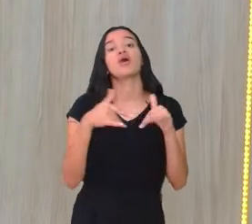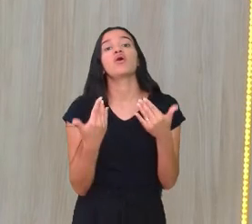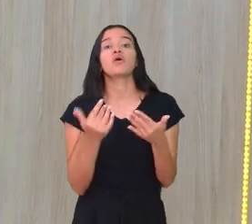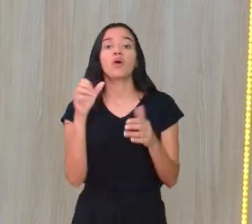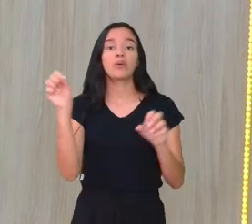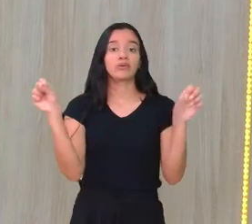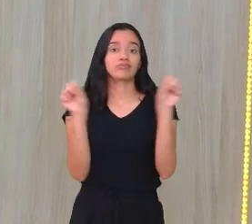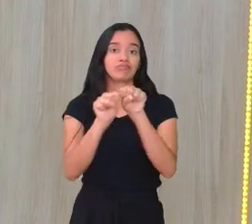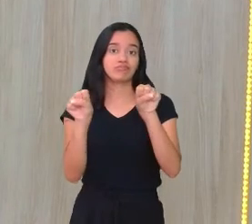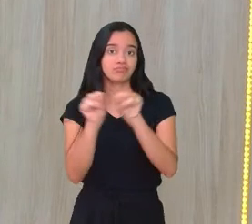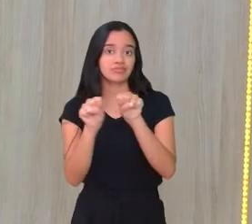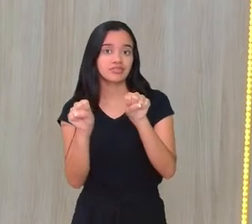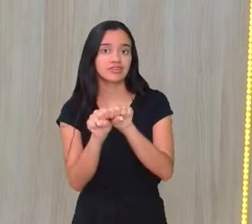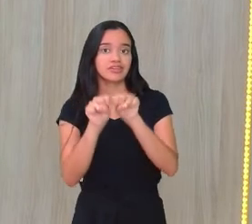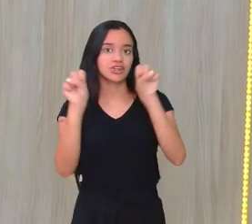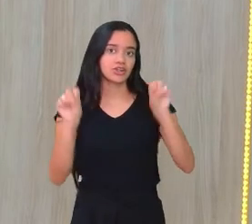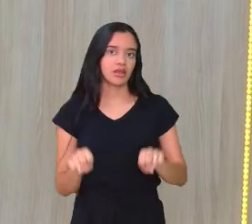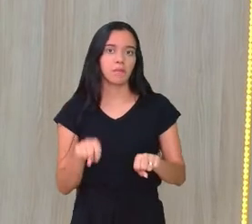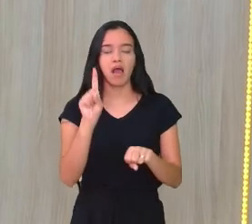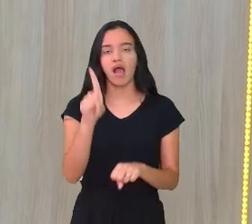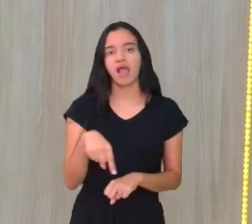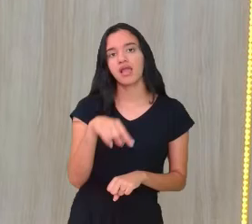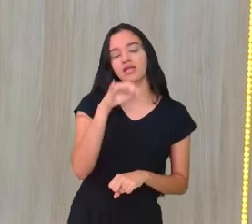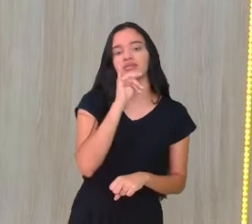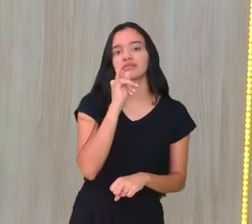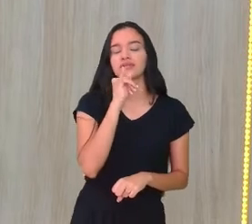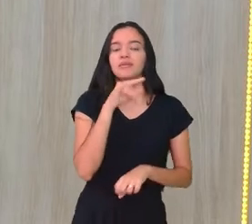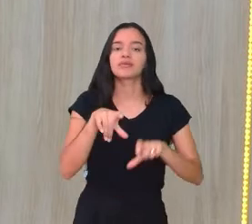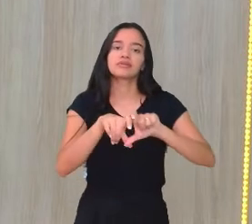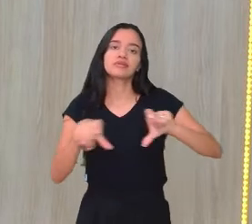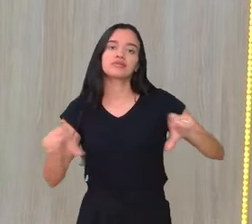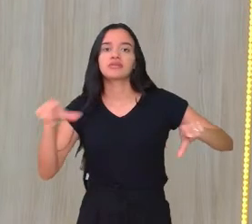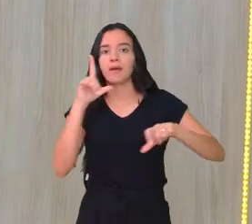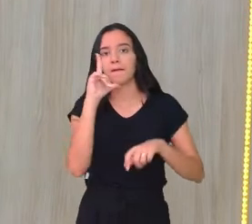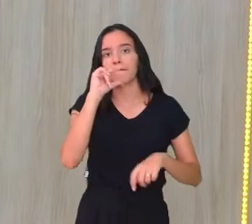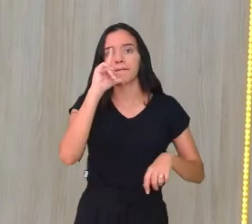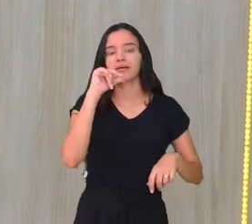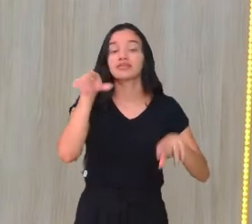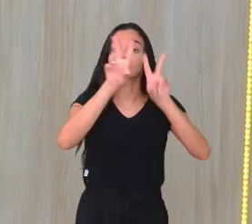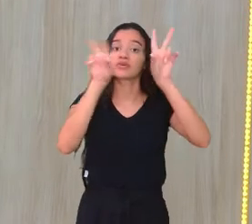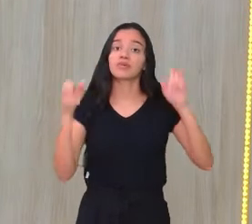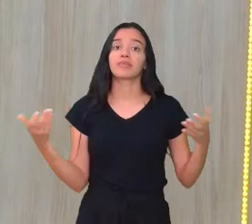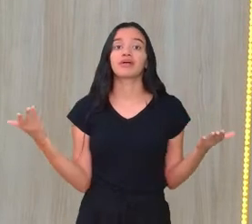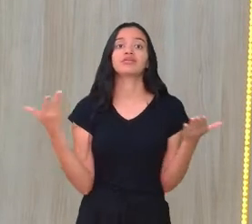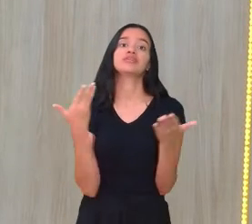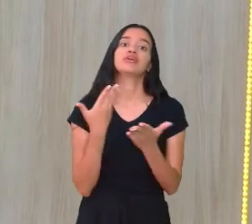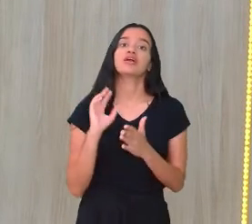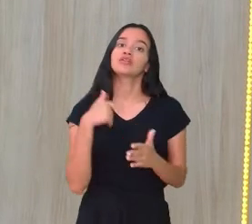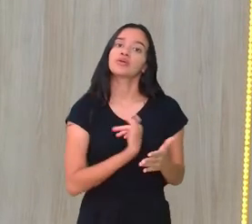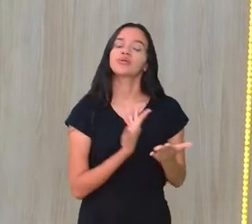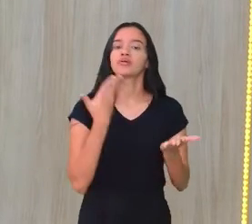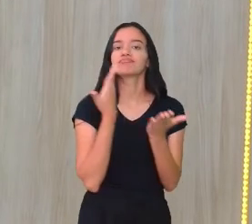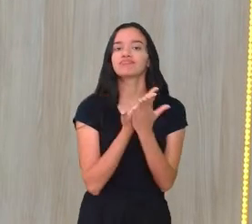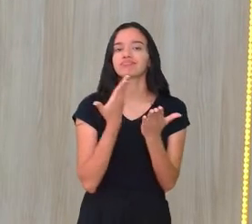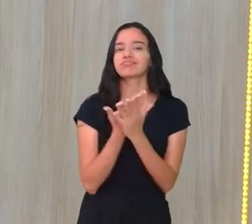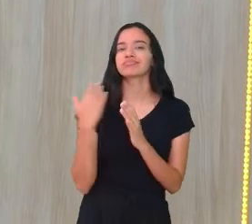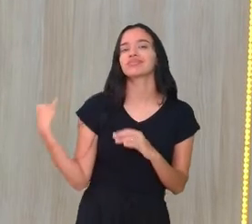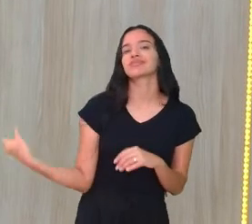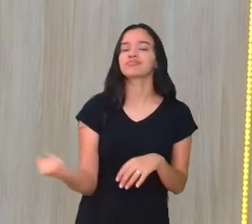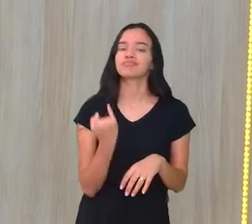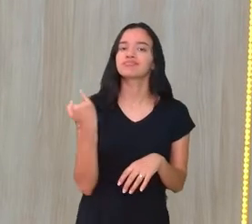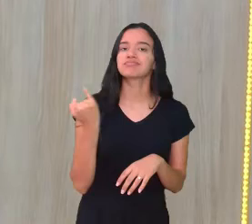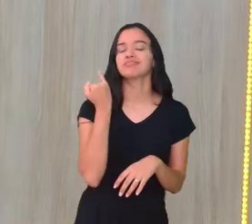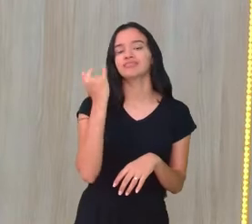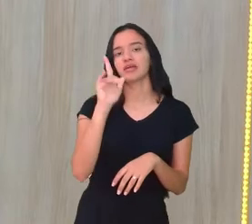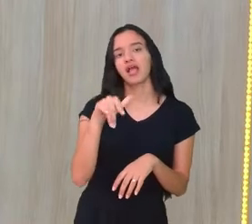sistema, né, de saneamento básico, né, que é o tema da nossa aula. Então, veja o quão